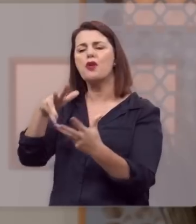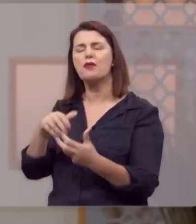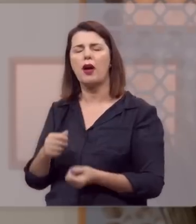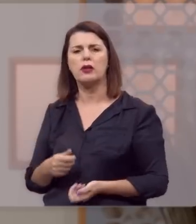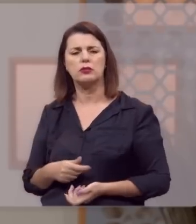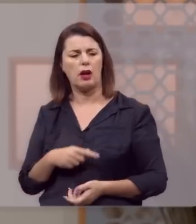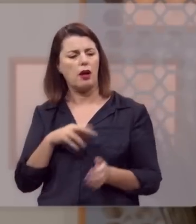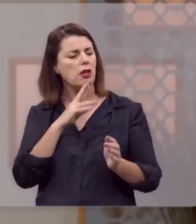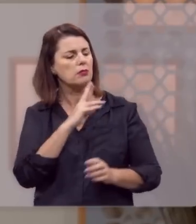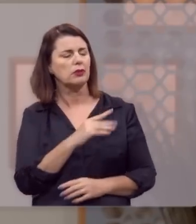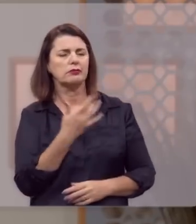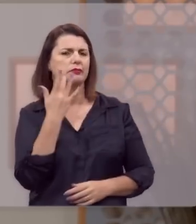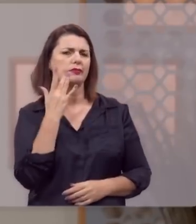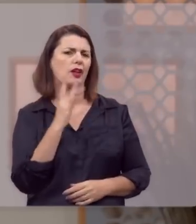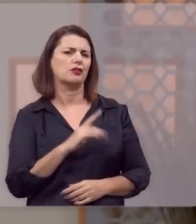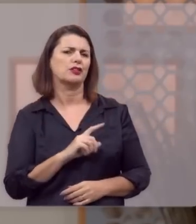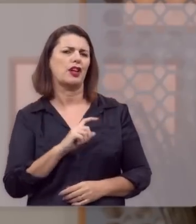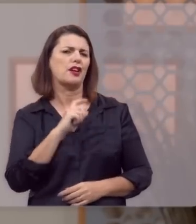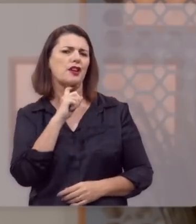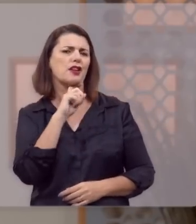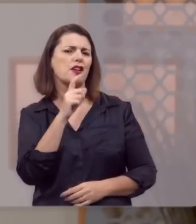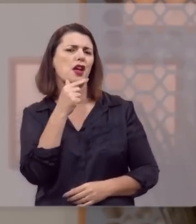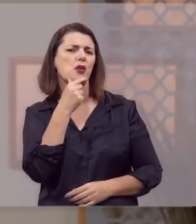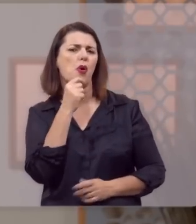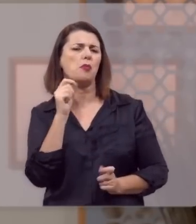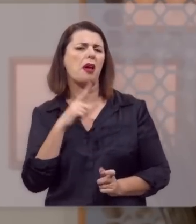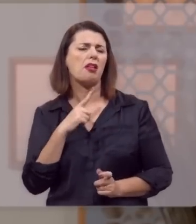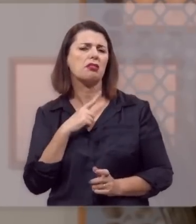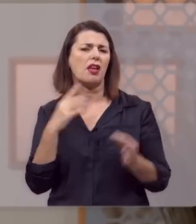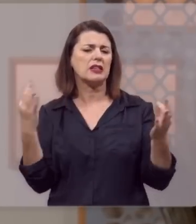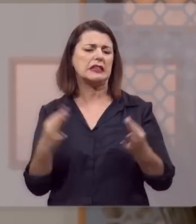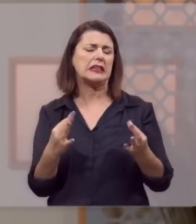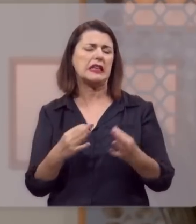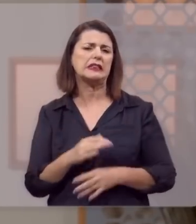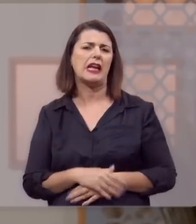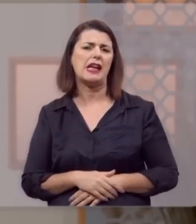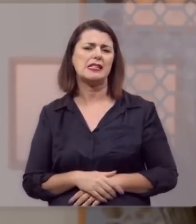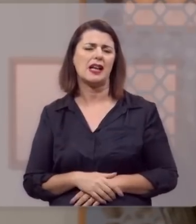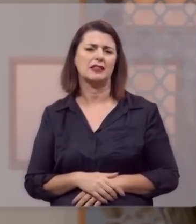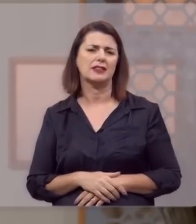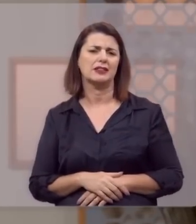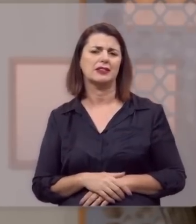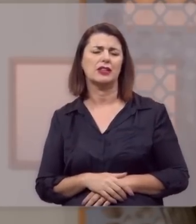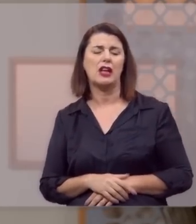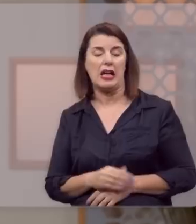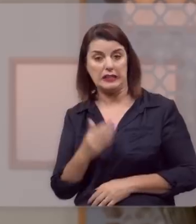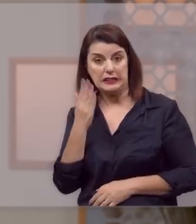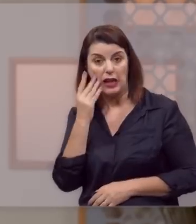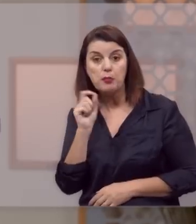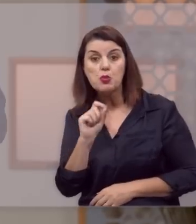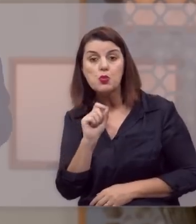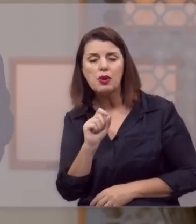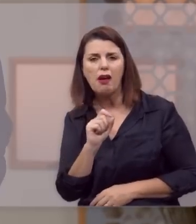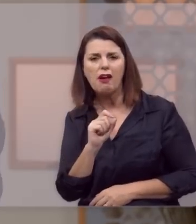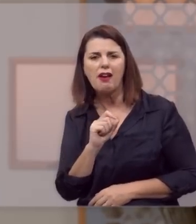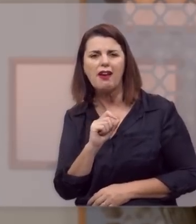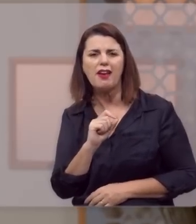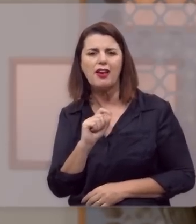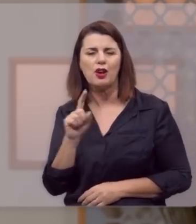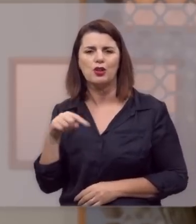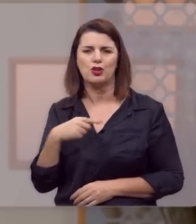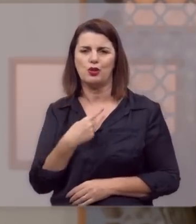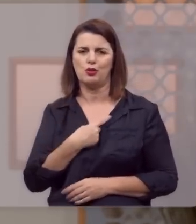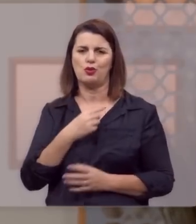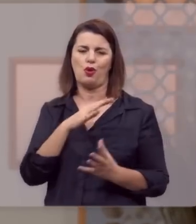sei. Nenhum homem tem essa informação precisa e categórica. Mas o que eles sabem e afirmam é que o